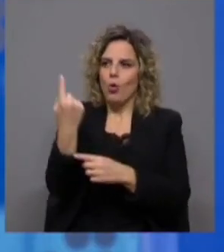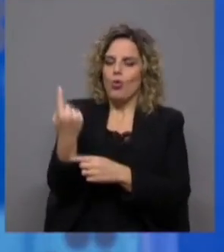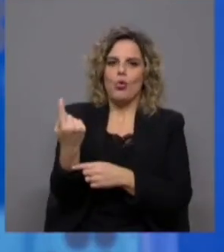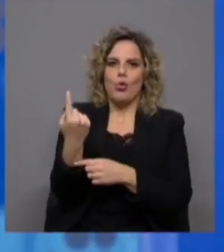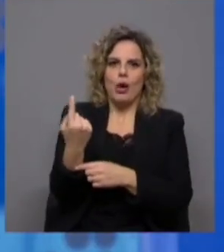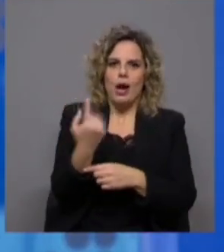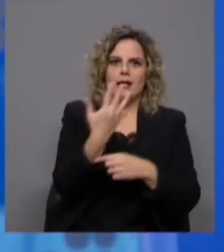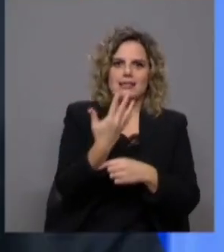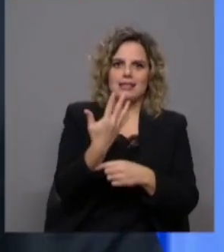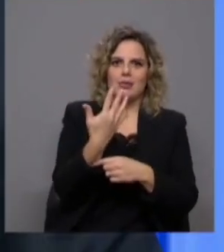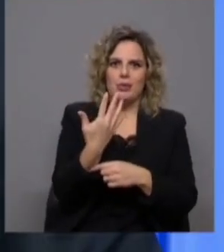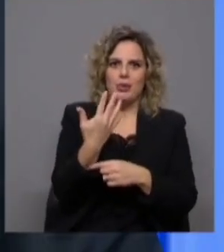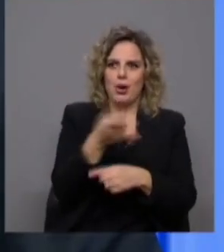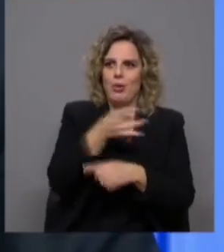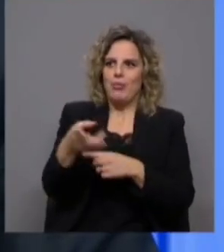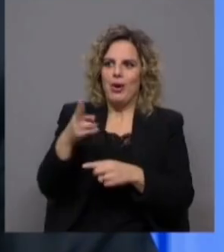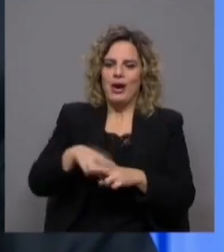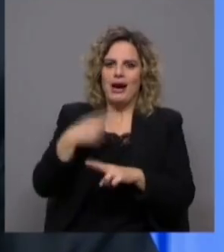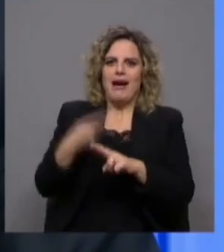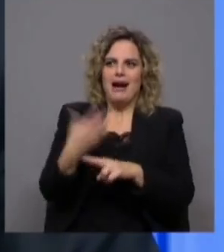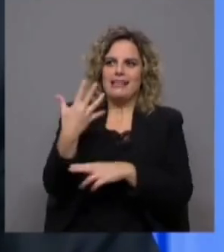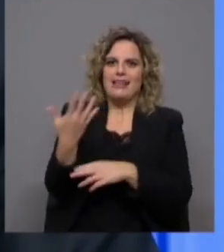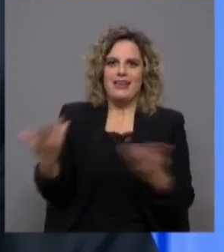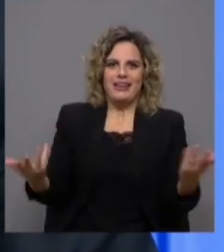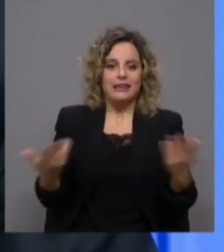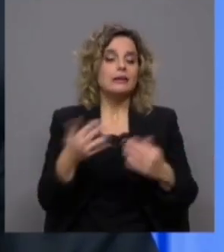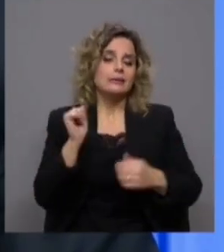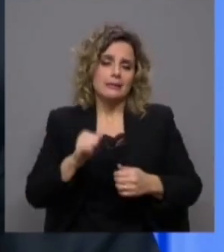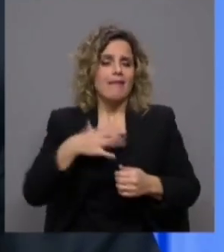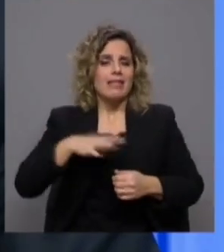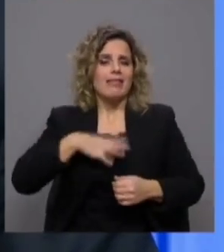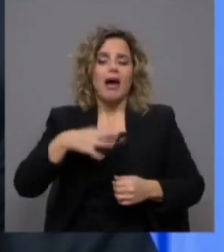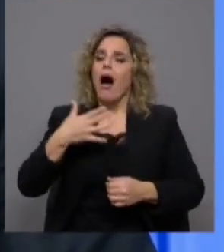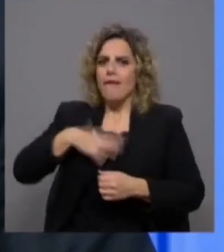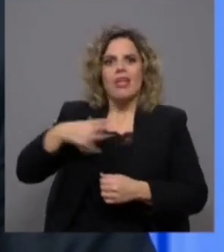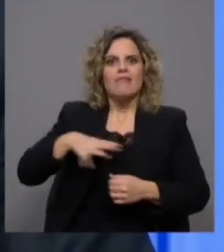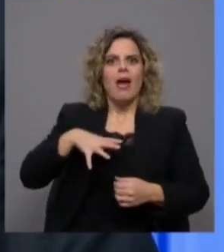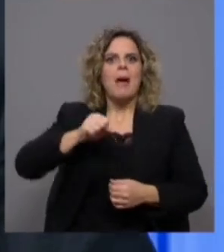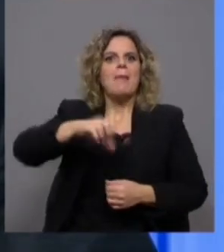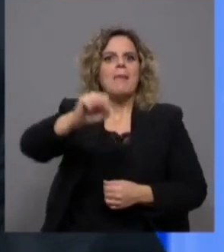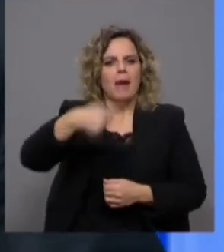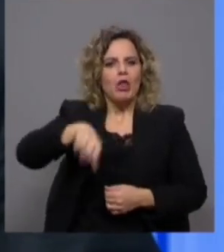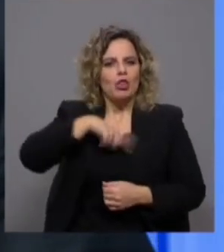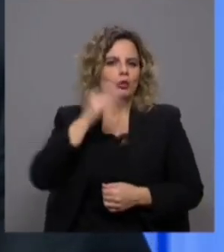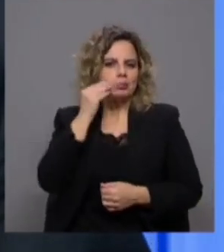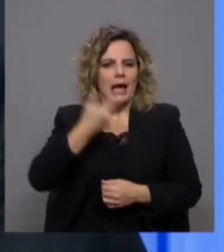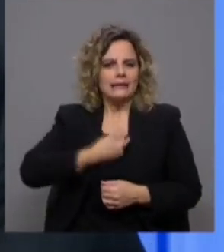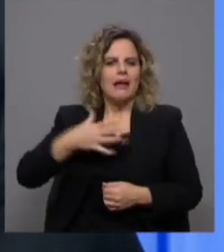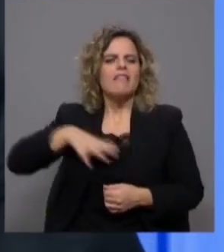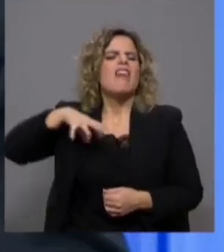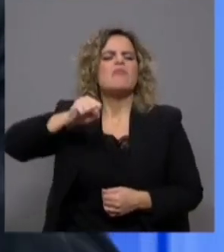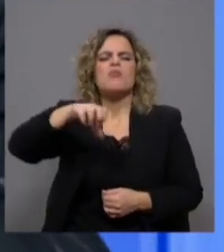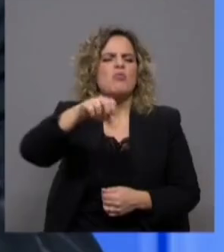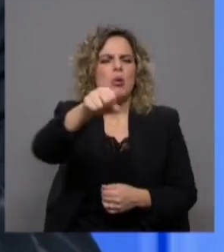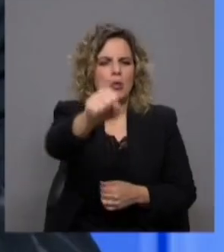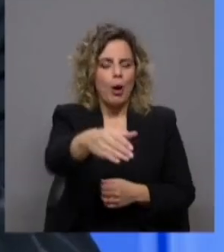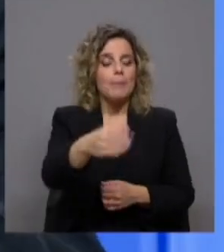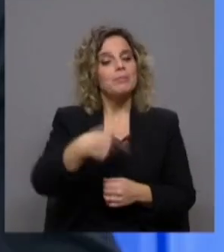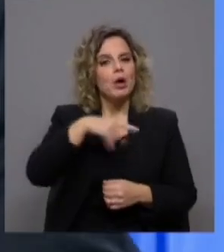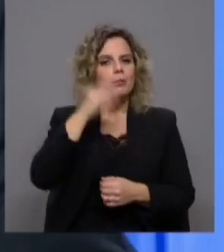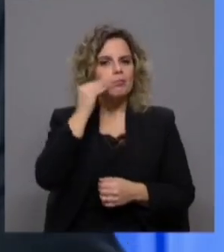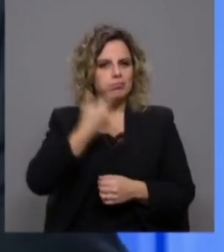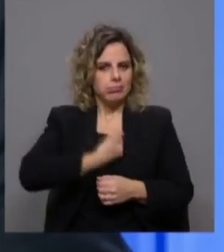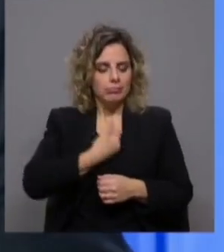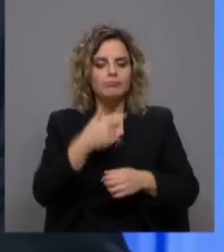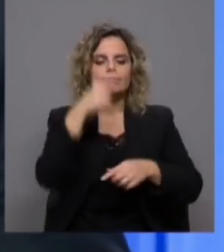medida ambiciosa sim por um lado ambicioso e assim que nos respeitem os termos de funcionar e temos pela natureza do nosso